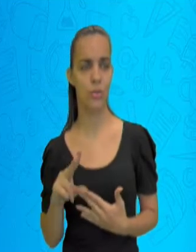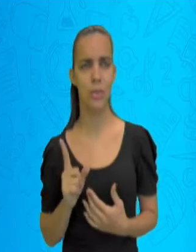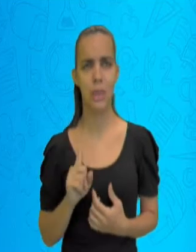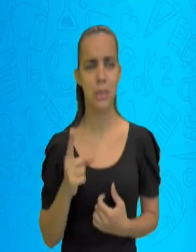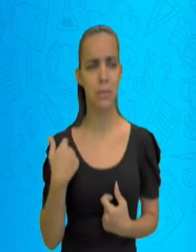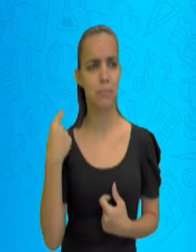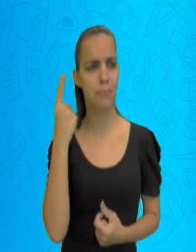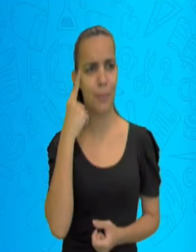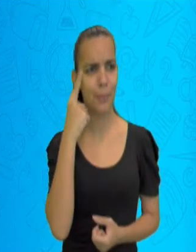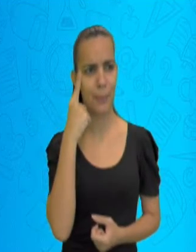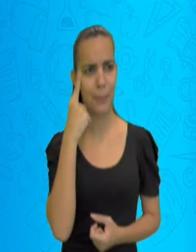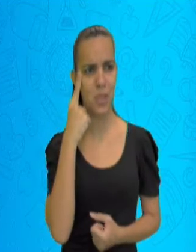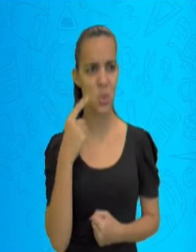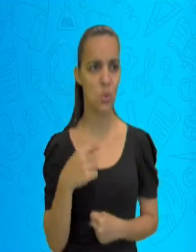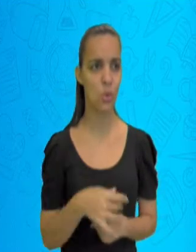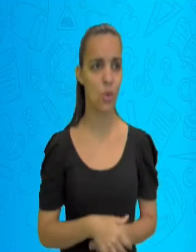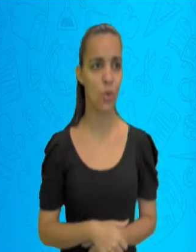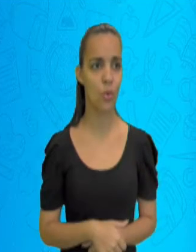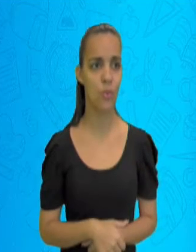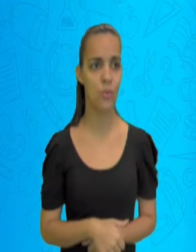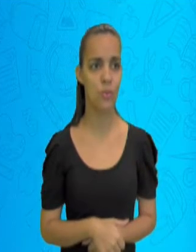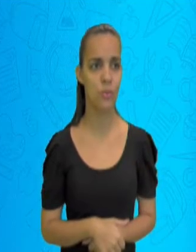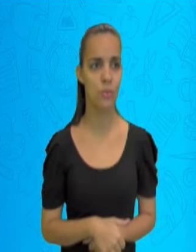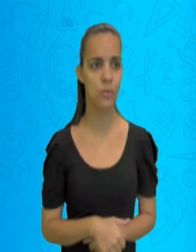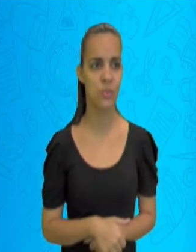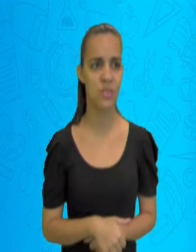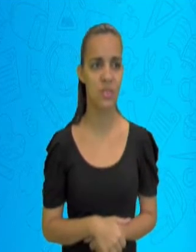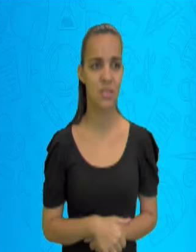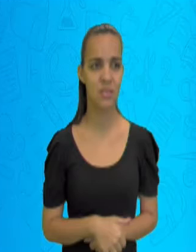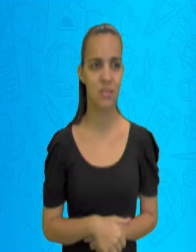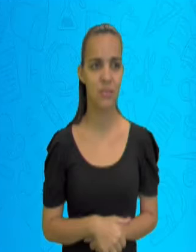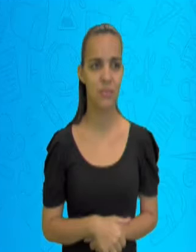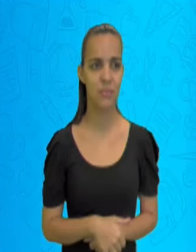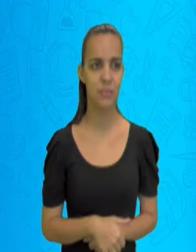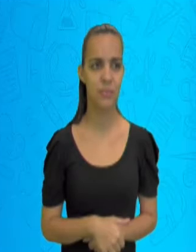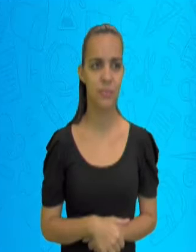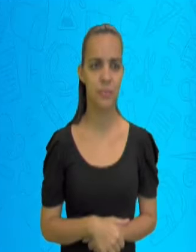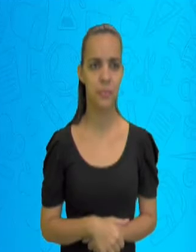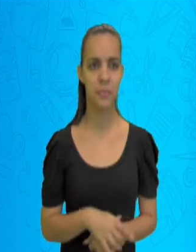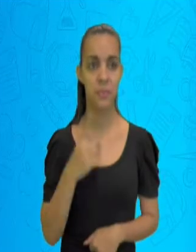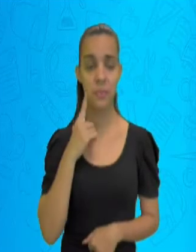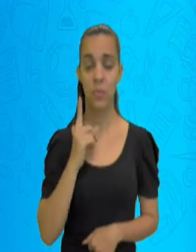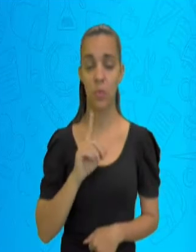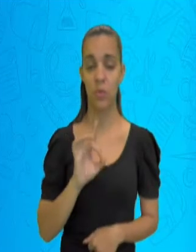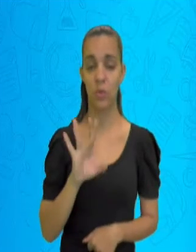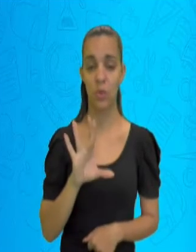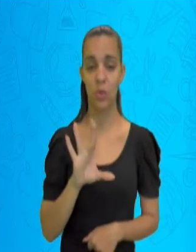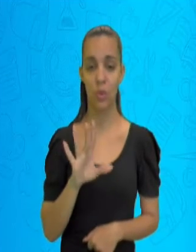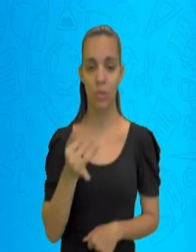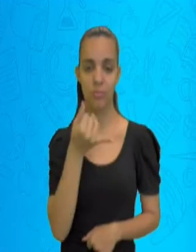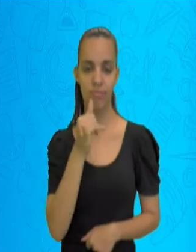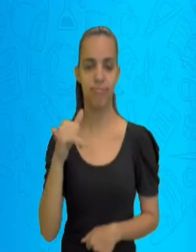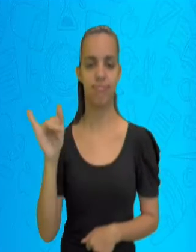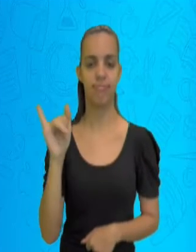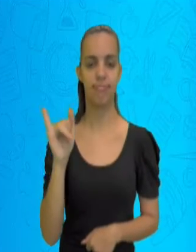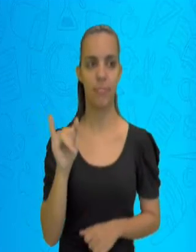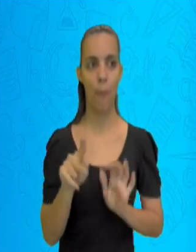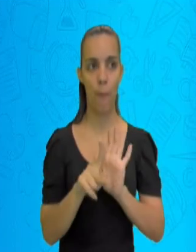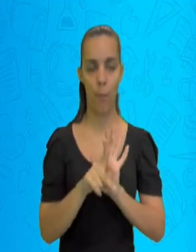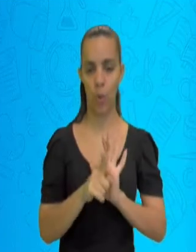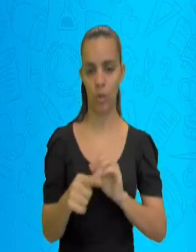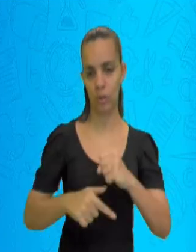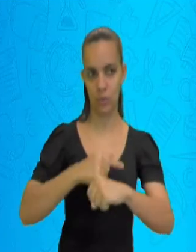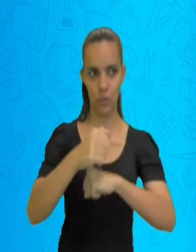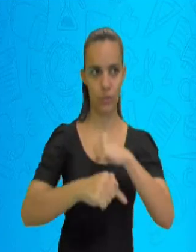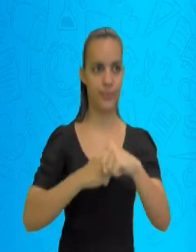considerou nada da capacidade elétrica, da propriedade elétrica da matéria. Mas também